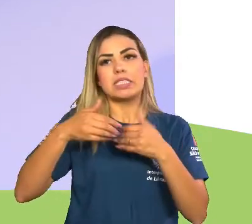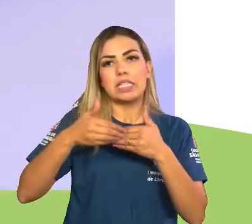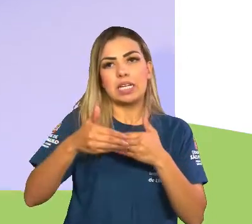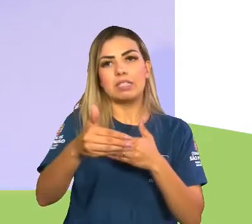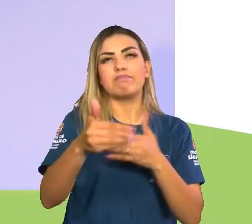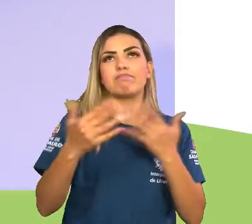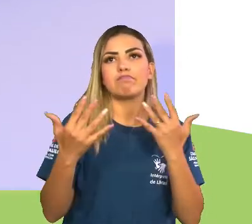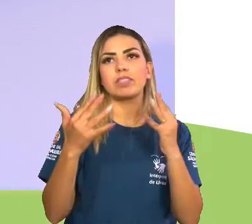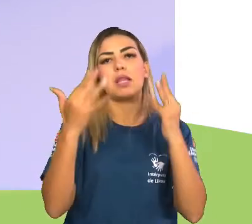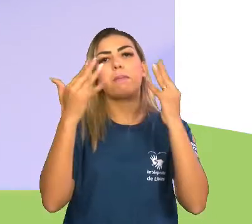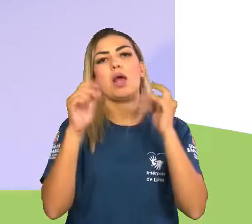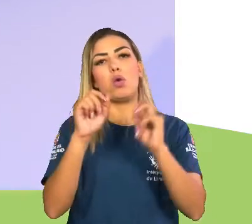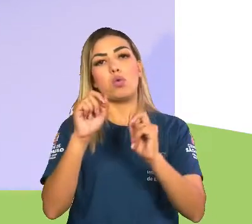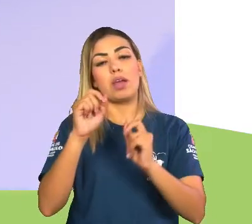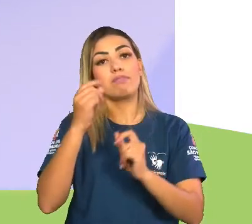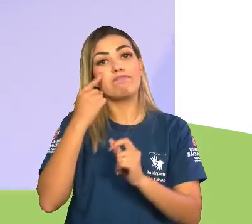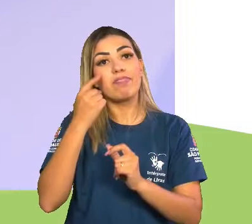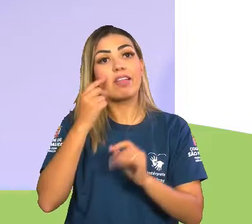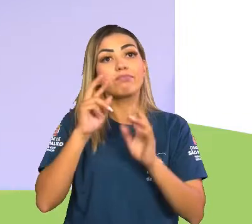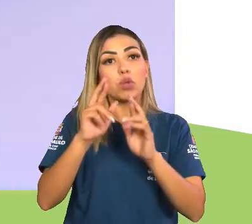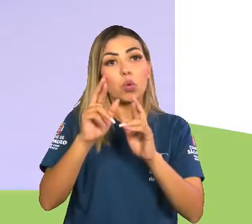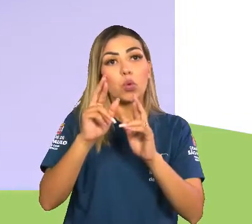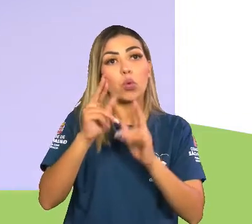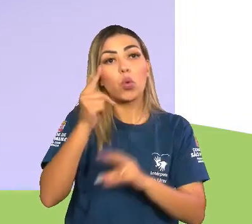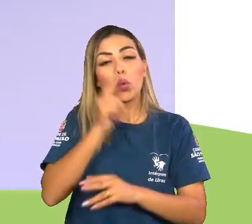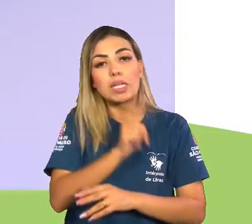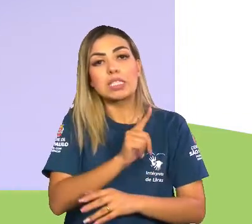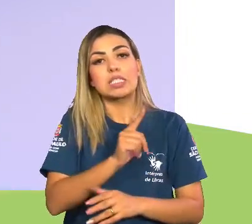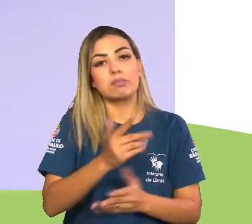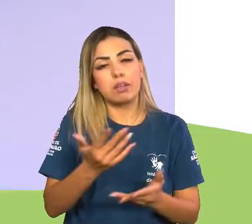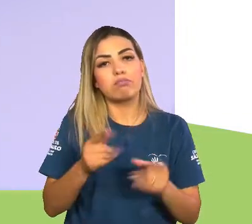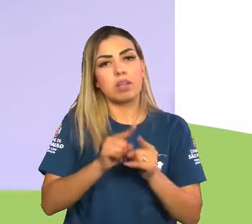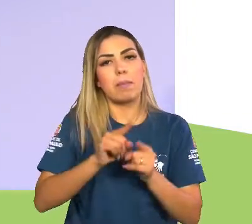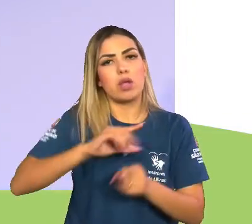alcançadas e com a mesma energia e coragem